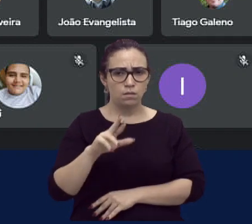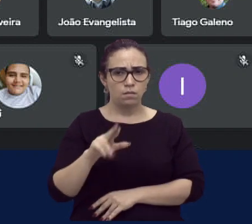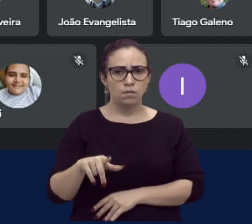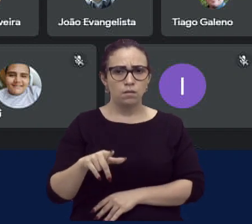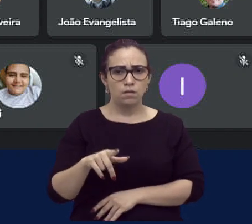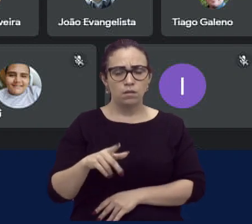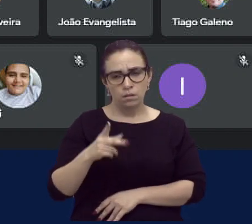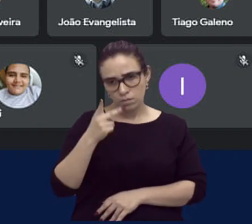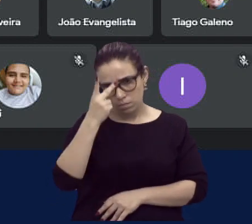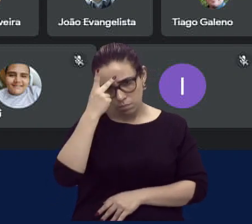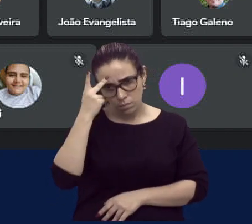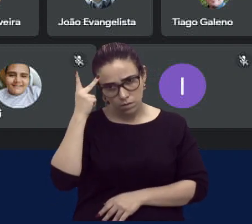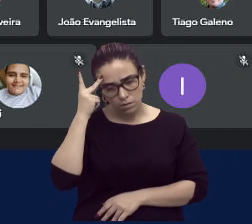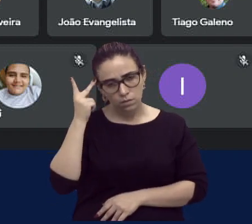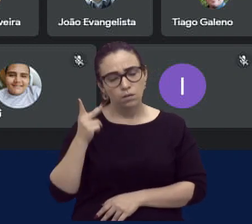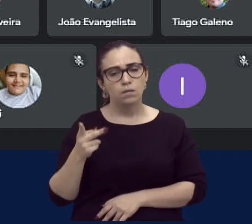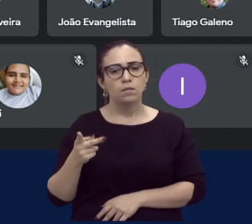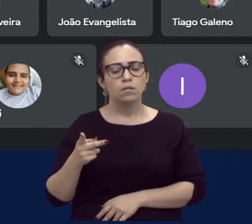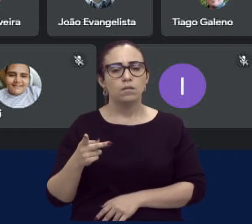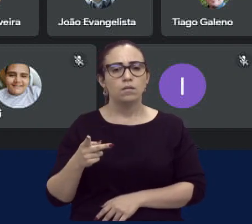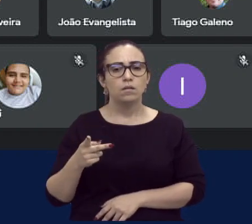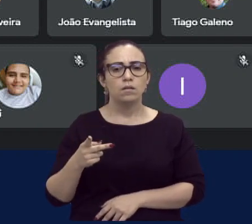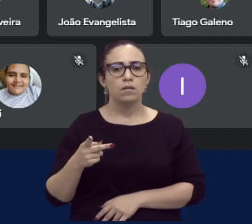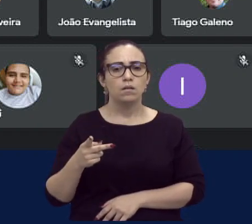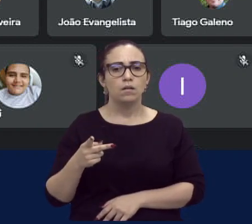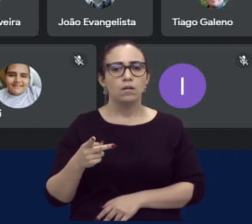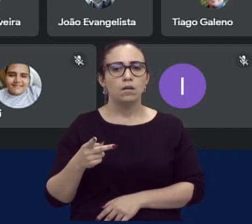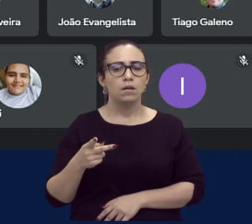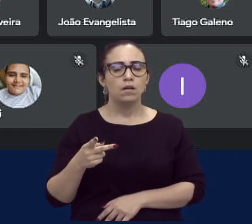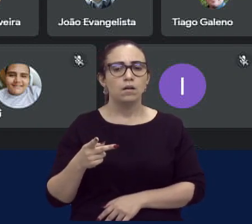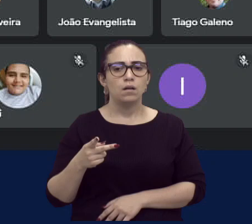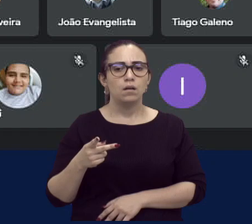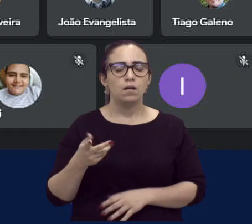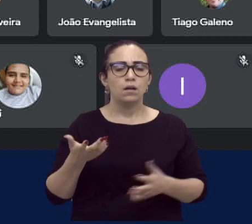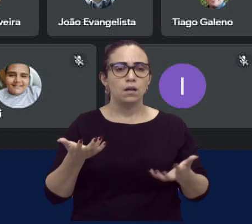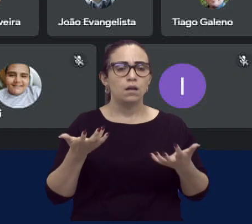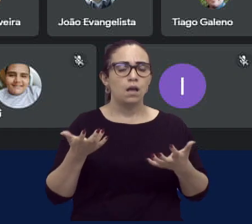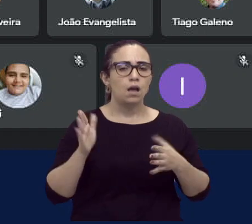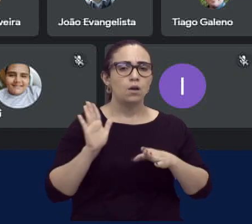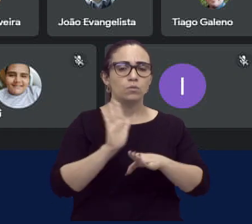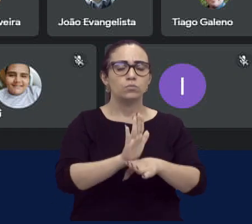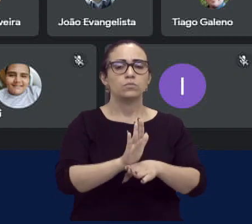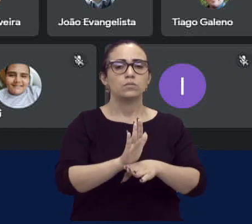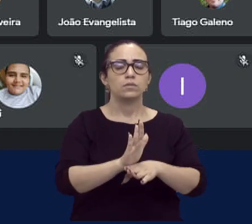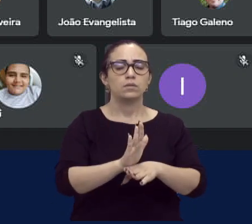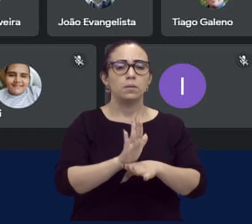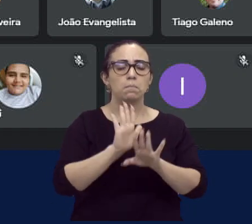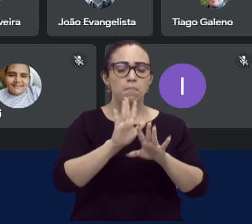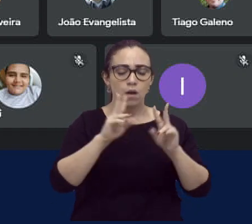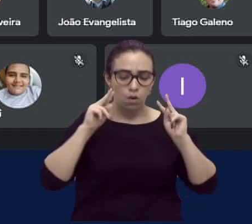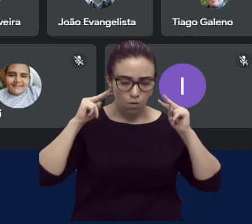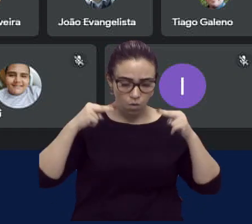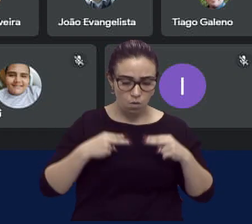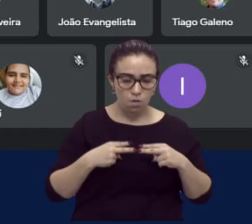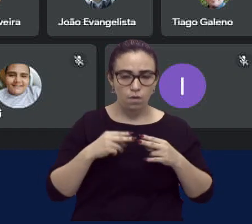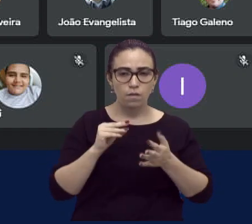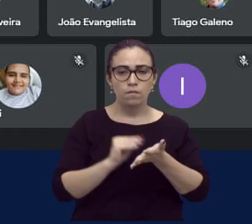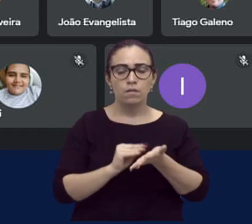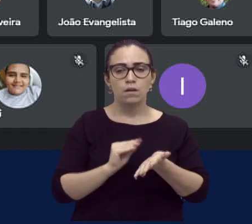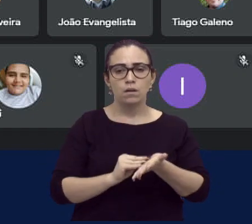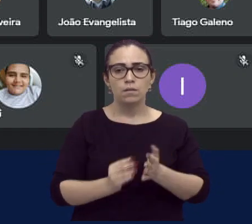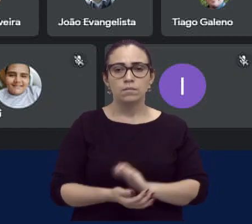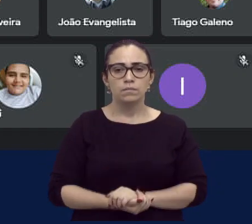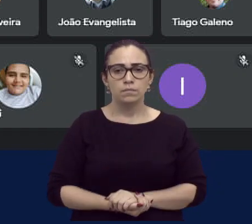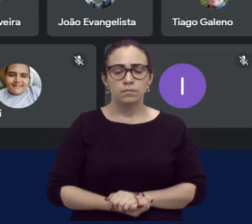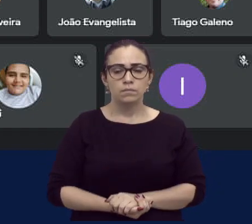você, ela simplesmente, ela quer libertar, porque ela está ela não sabe, mas dentro do